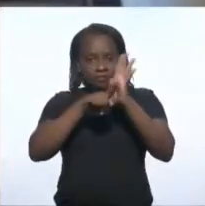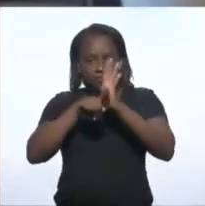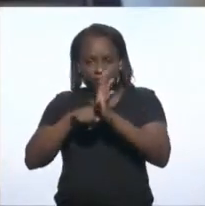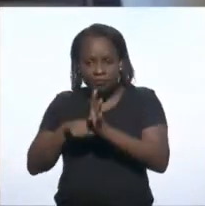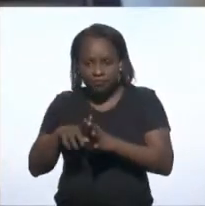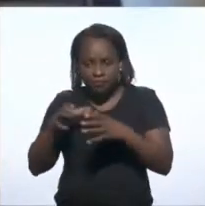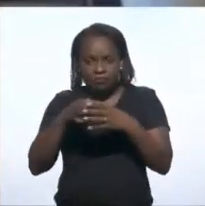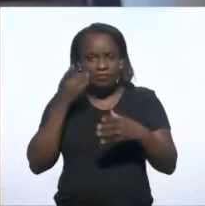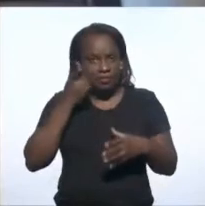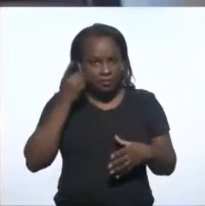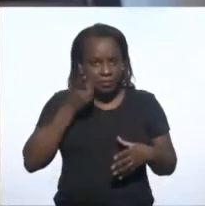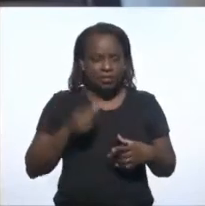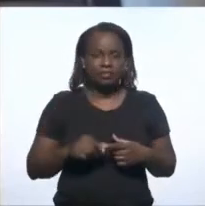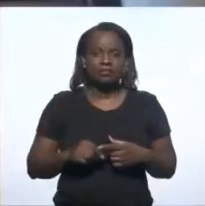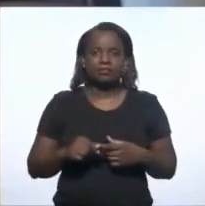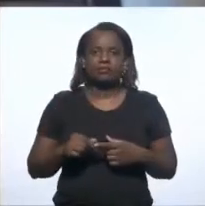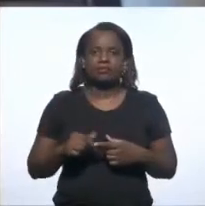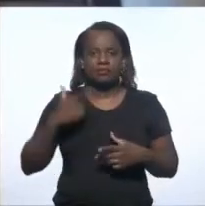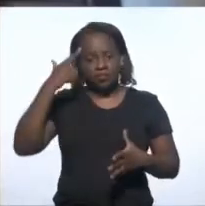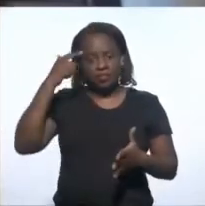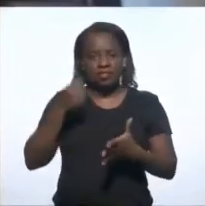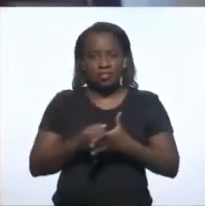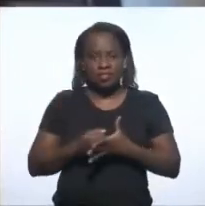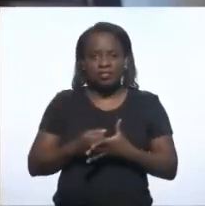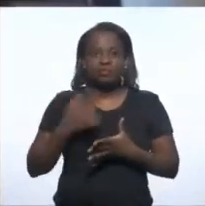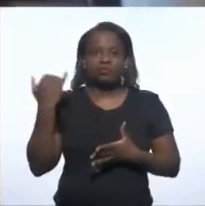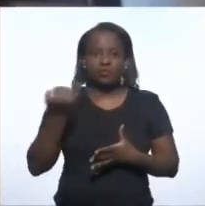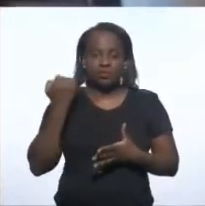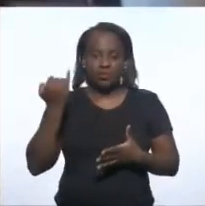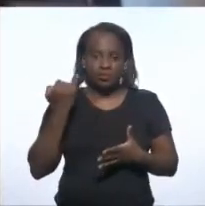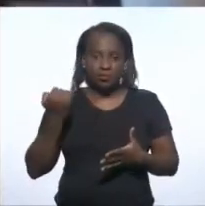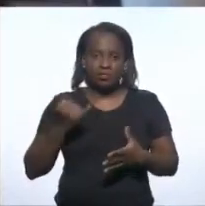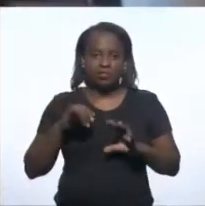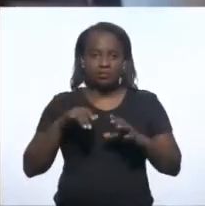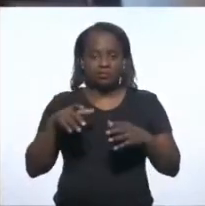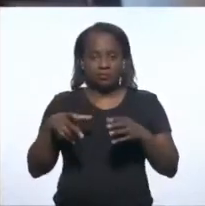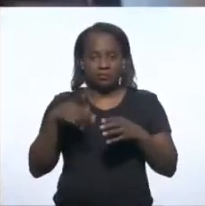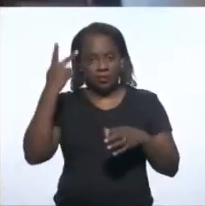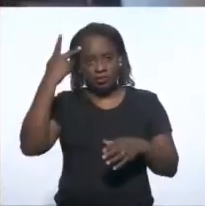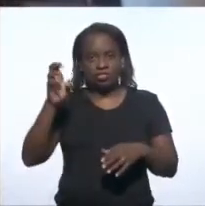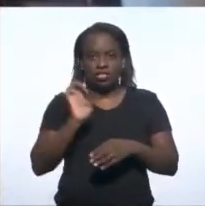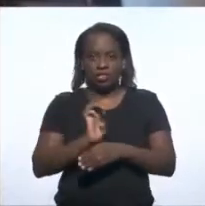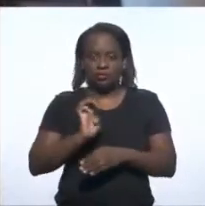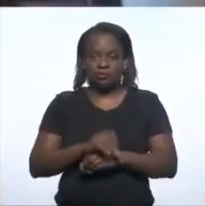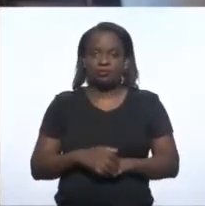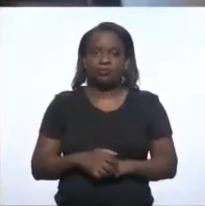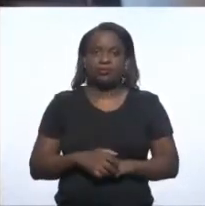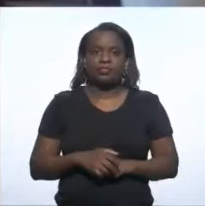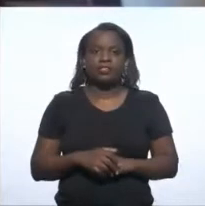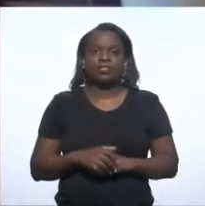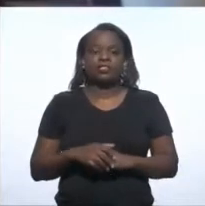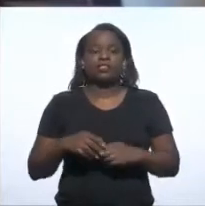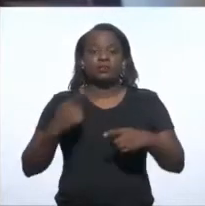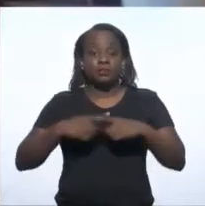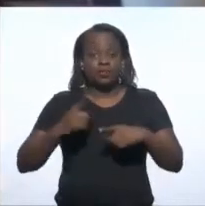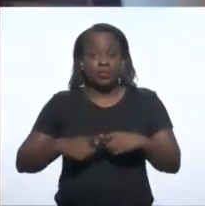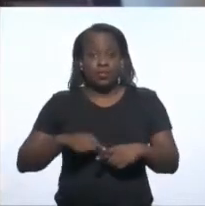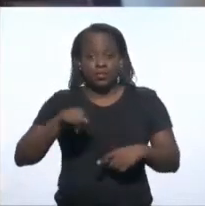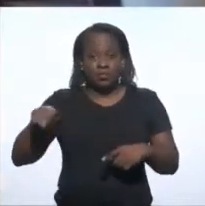Parlamento numa decisão e num assunto tão importante para o nosso Estado. Eu falo isso porque